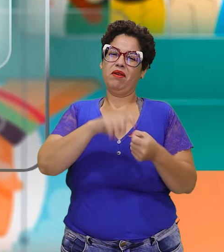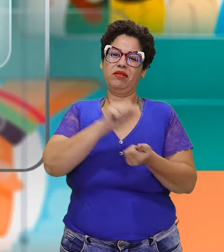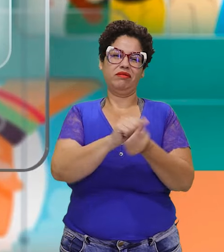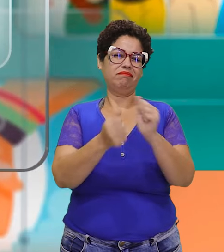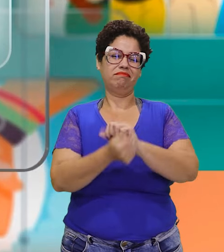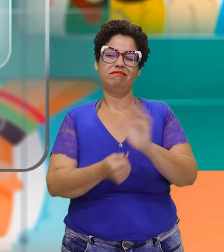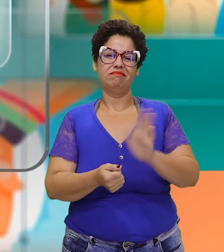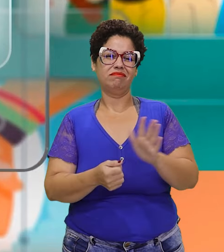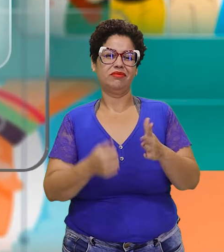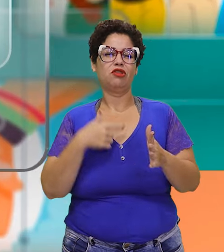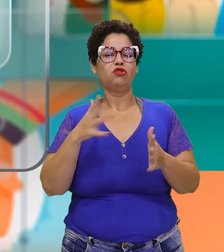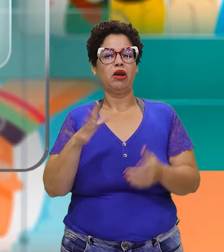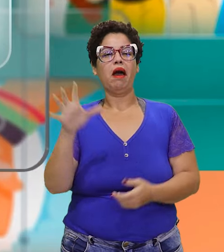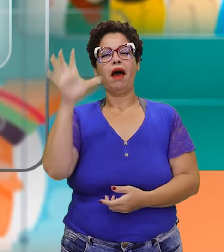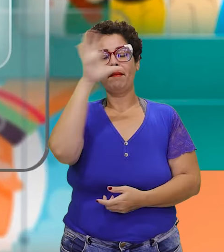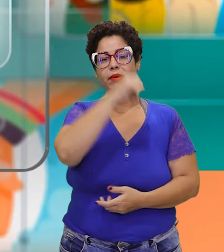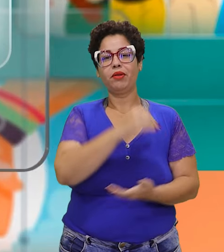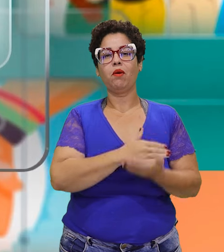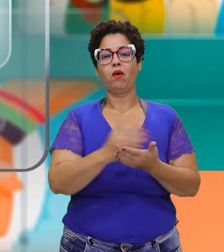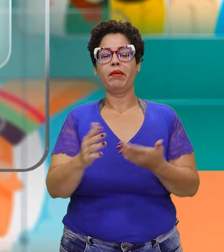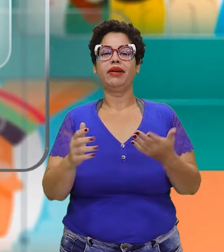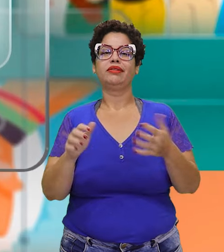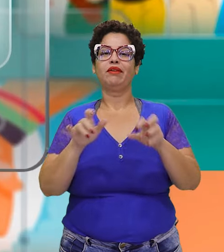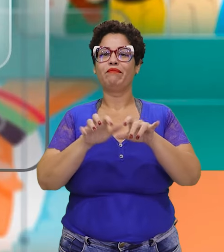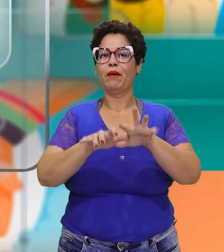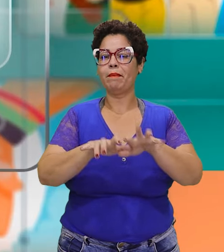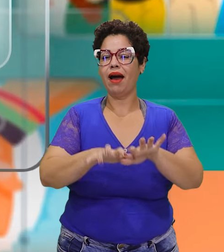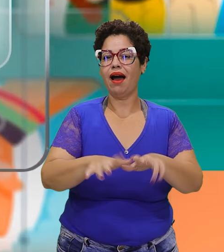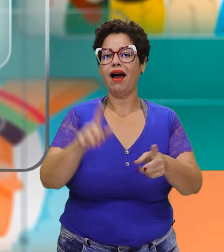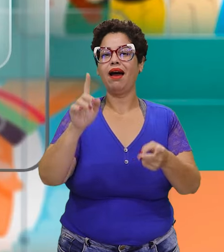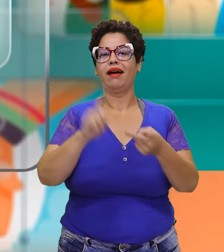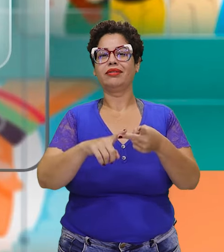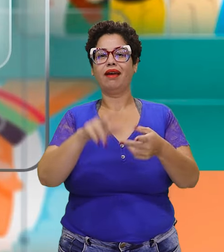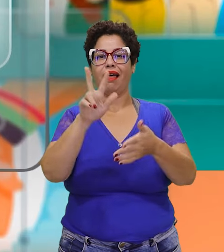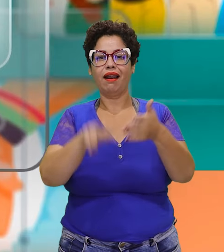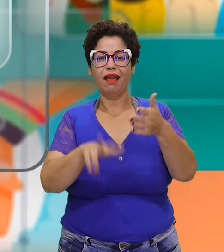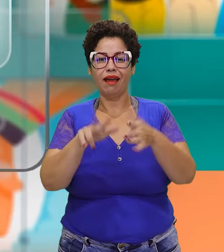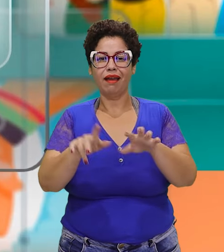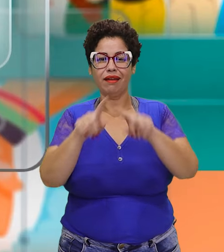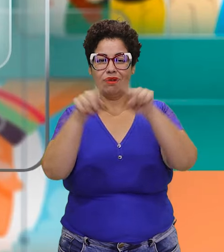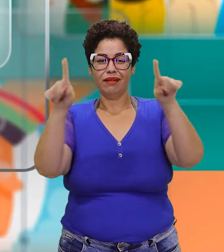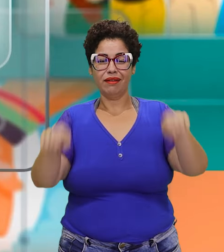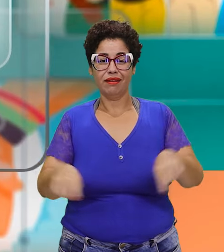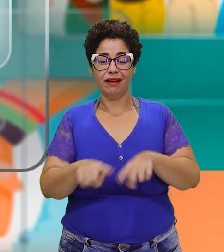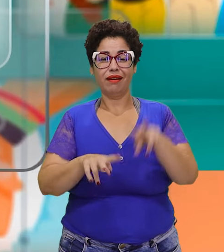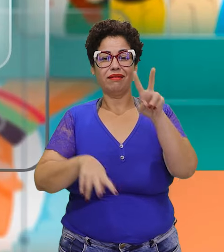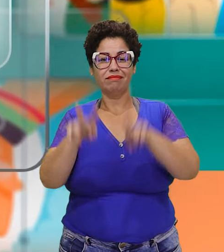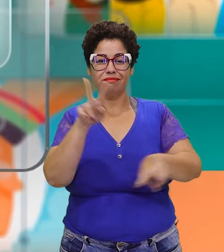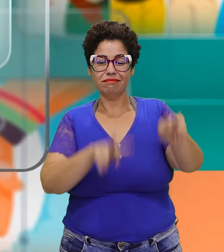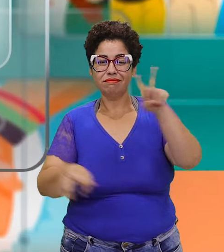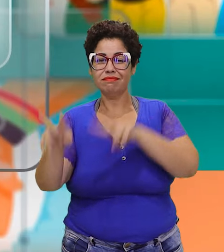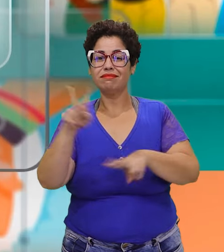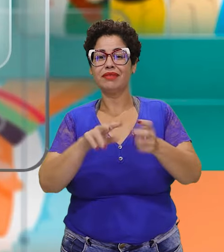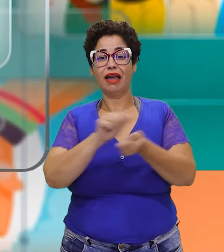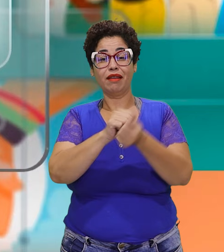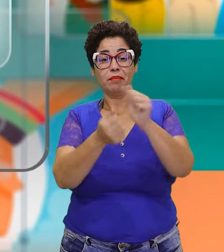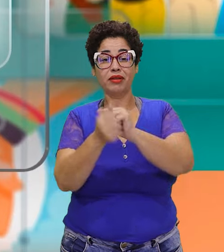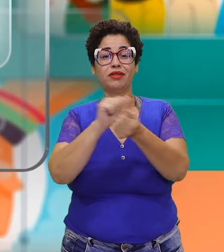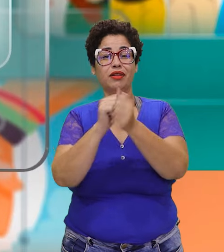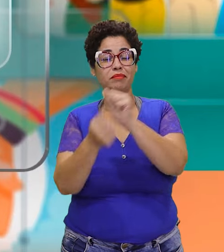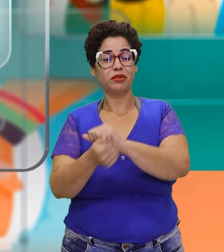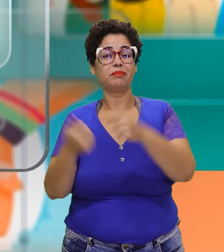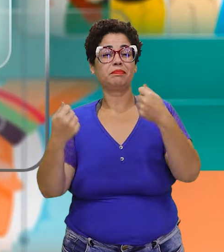reabilitação. Mas a partir dali, eu aprendo informática, né? Com leitores de tela. Eu vou fazendo